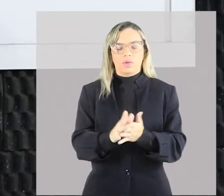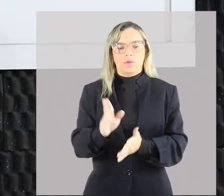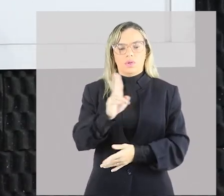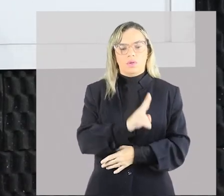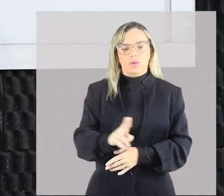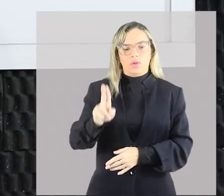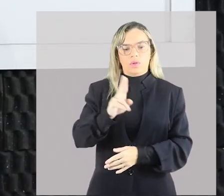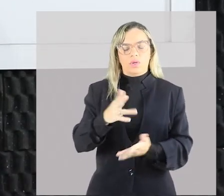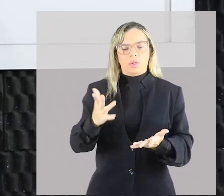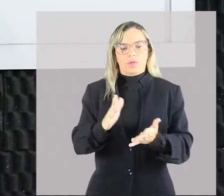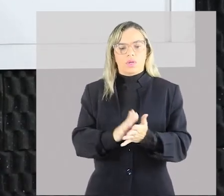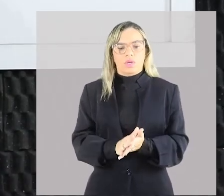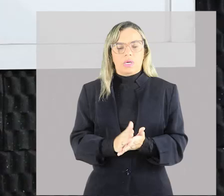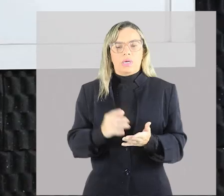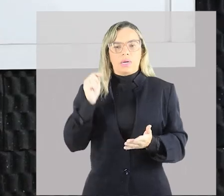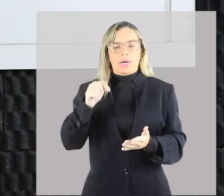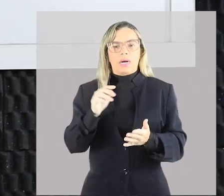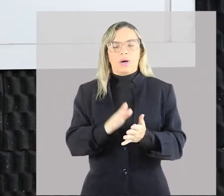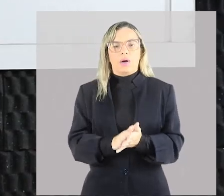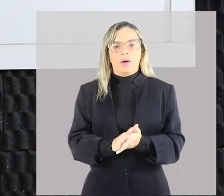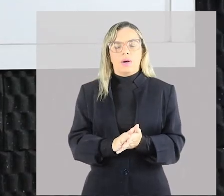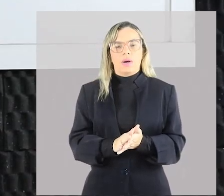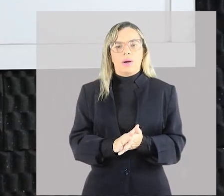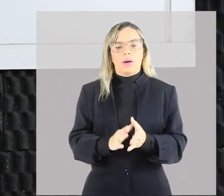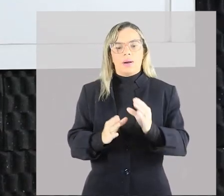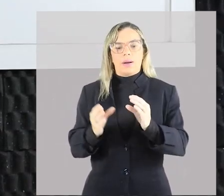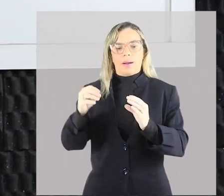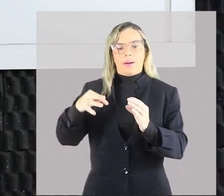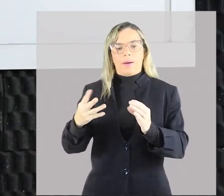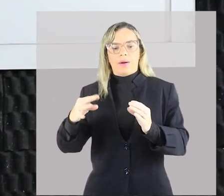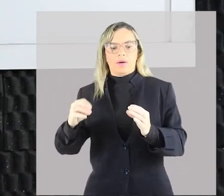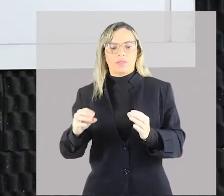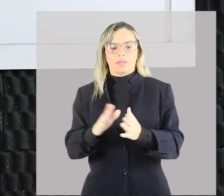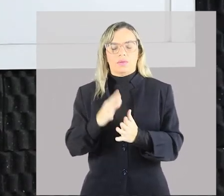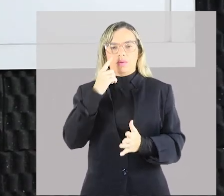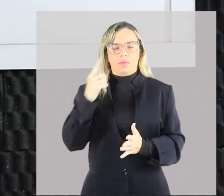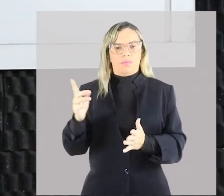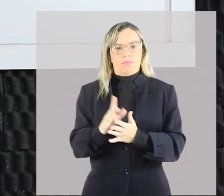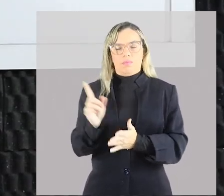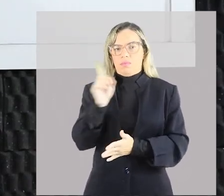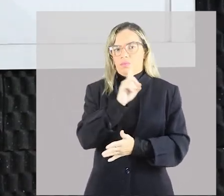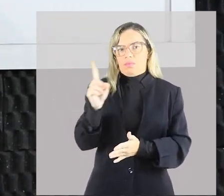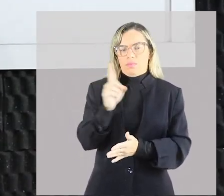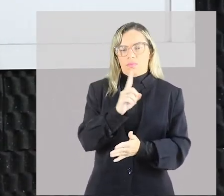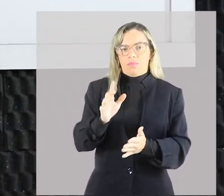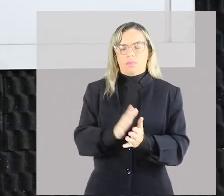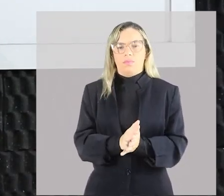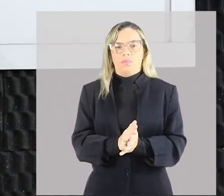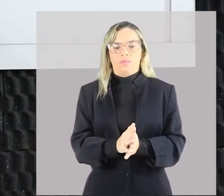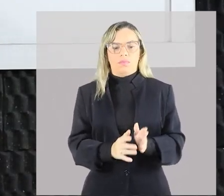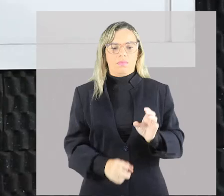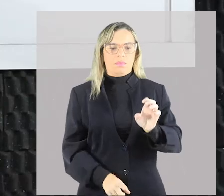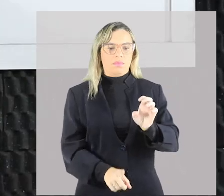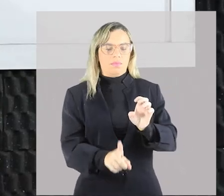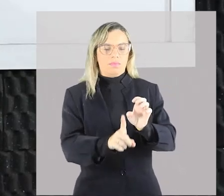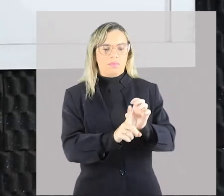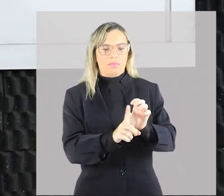está contido. Né? Se fosse estar contido, beleza. Pertence não, porque pertence é uma relação entre o